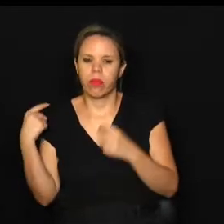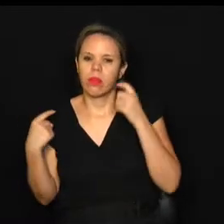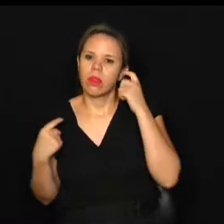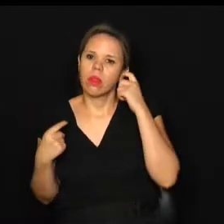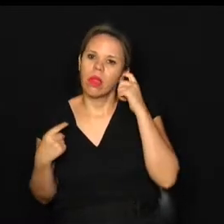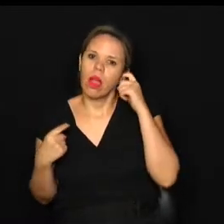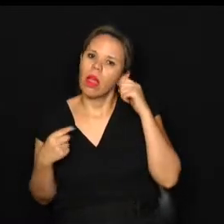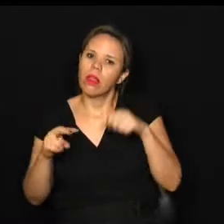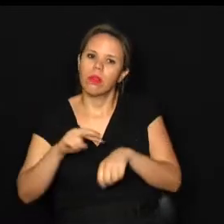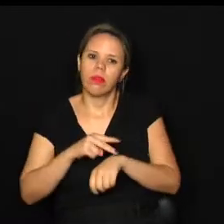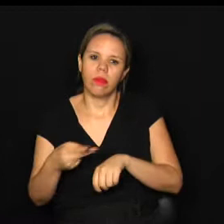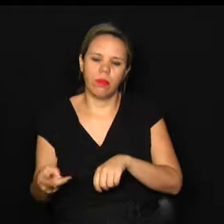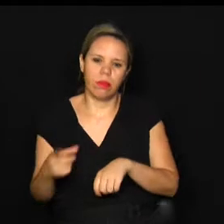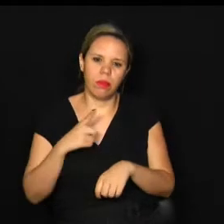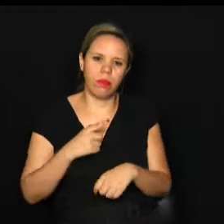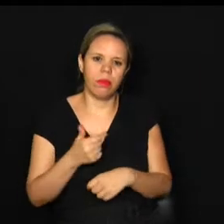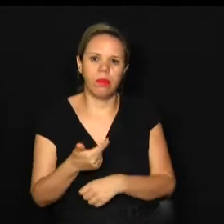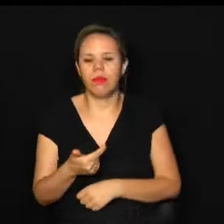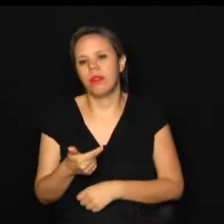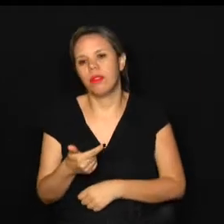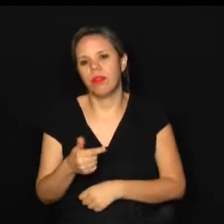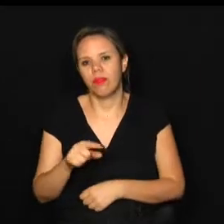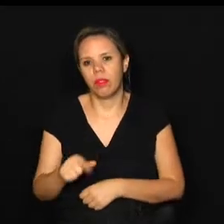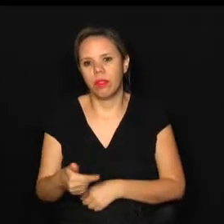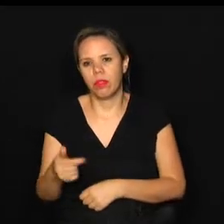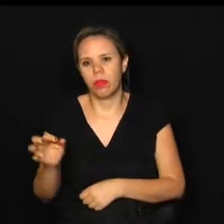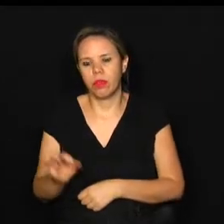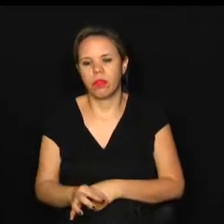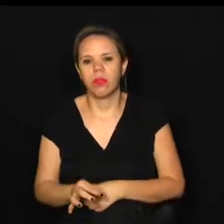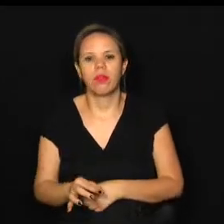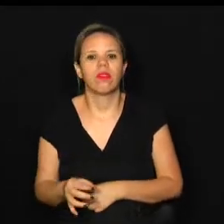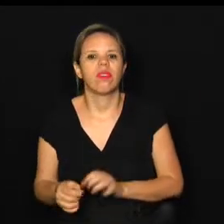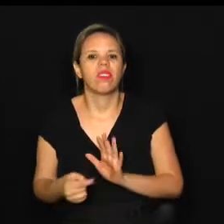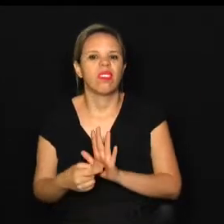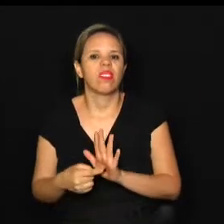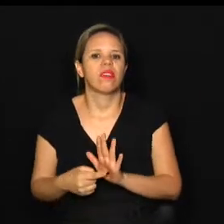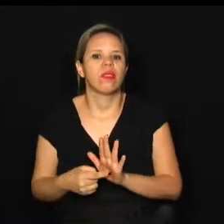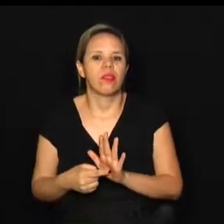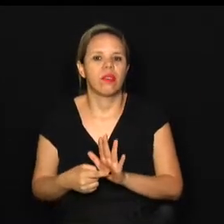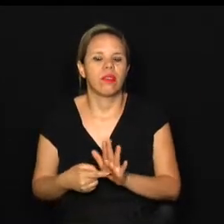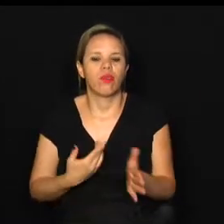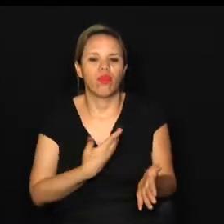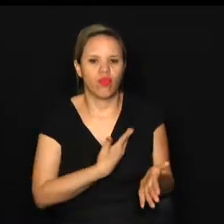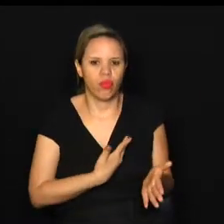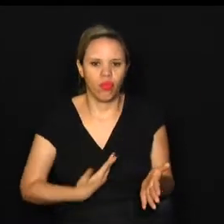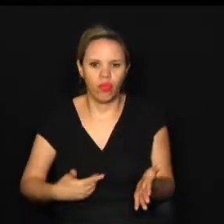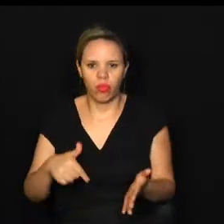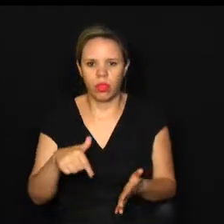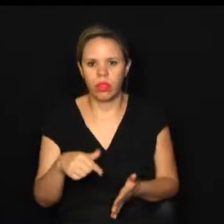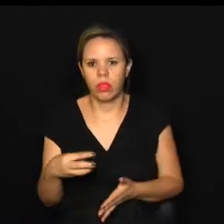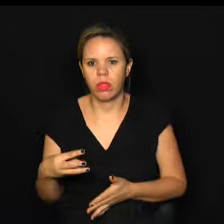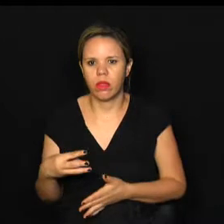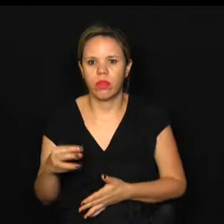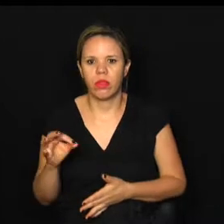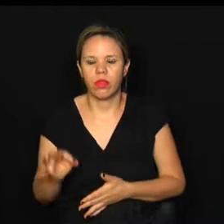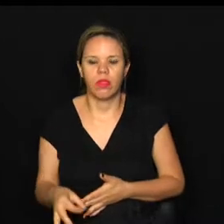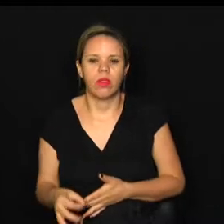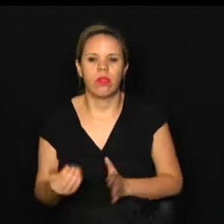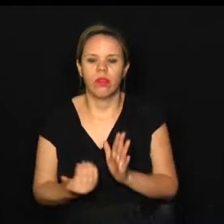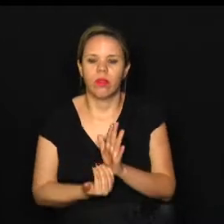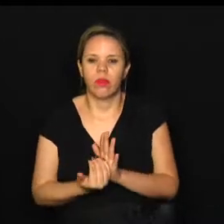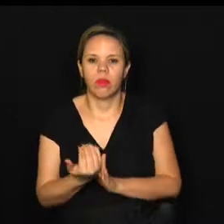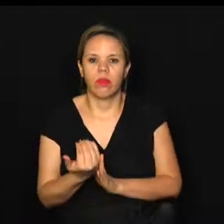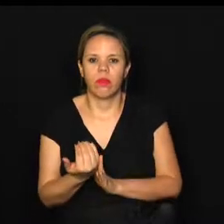tiveram uma variação de 12,2%. A gente destaca aqui as transferências da União com 73,6% de crescimento. Foram